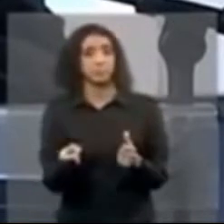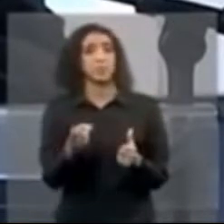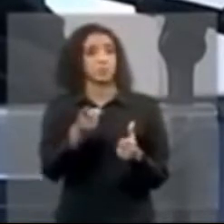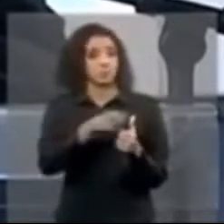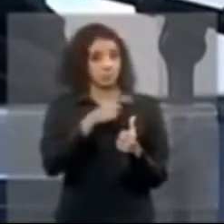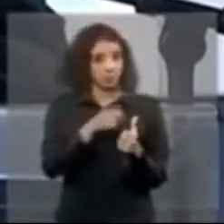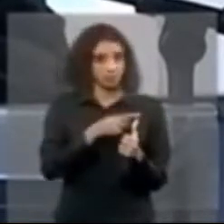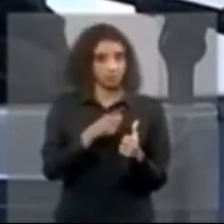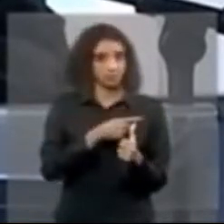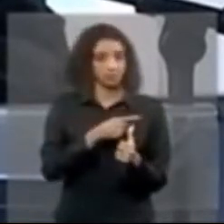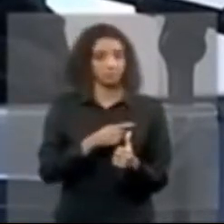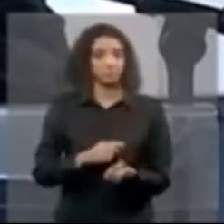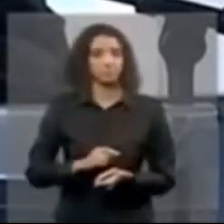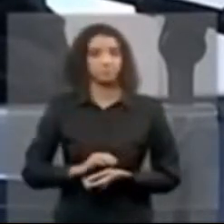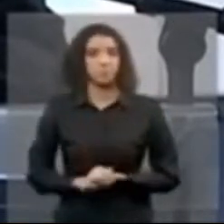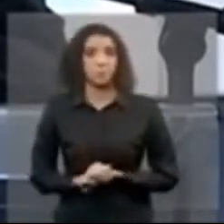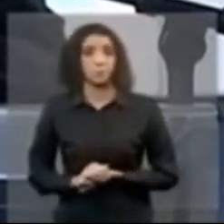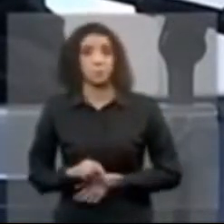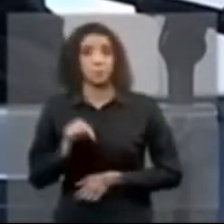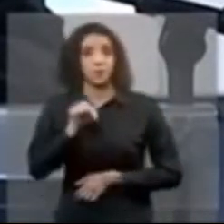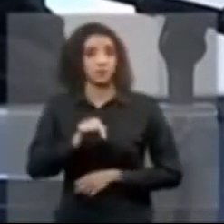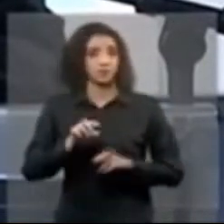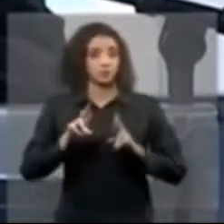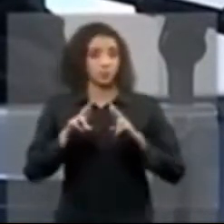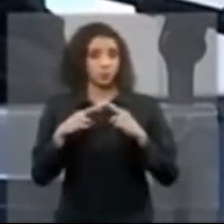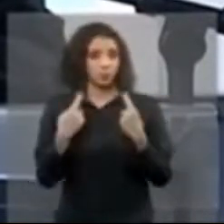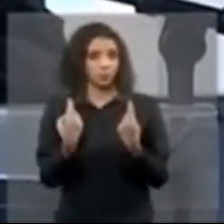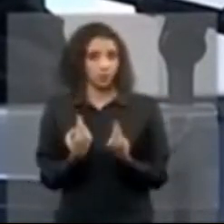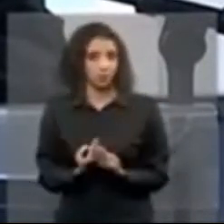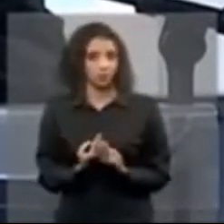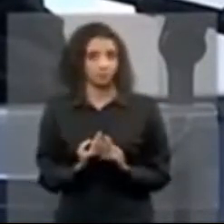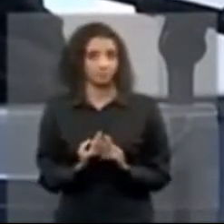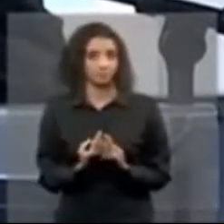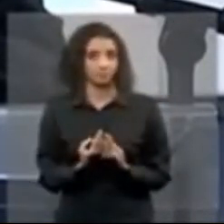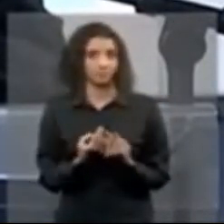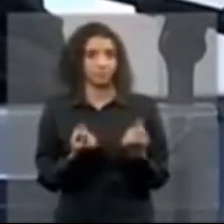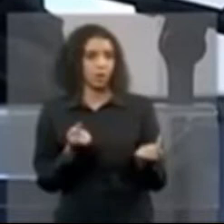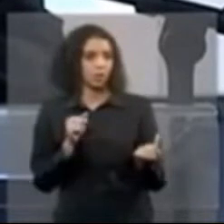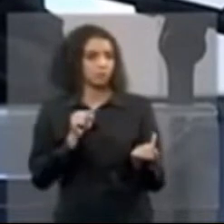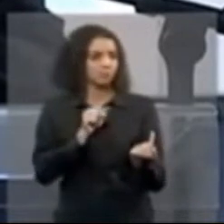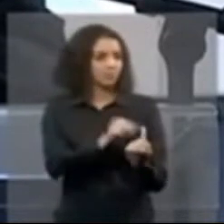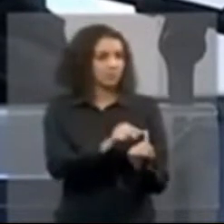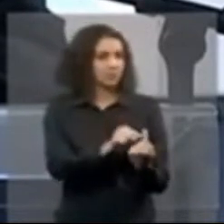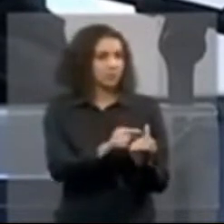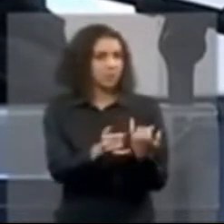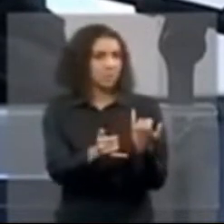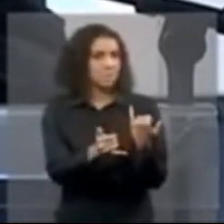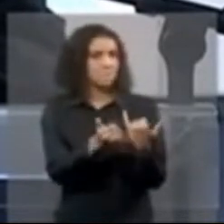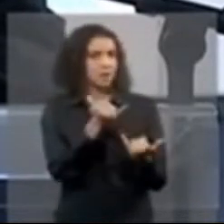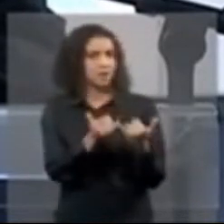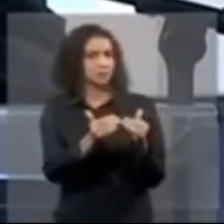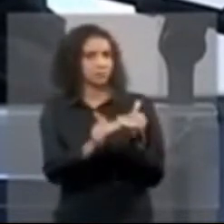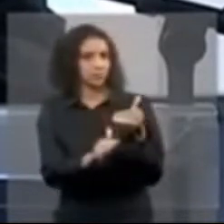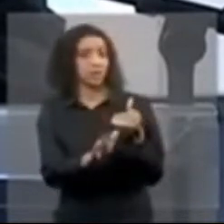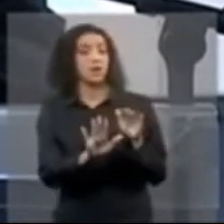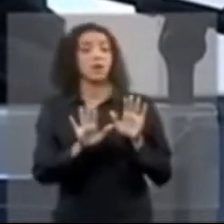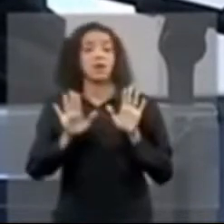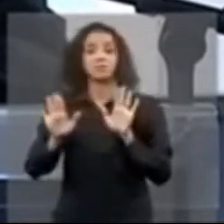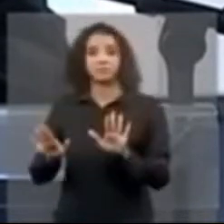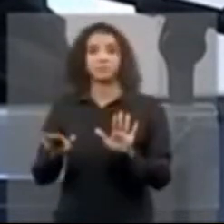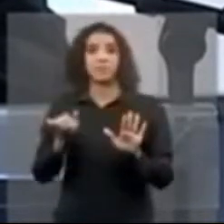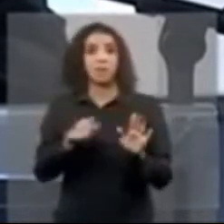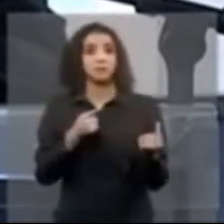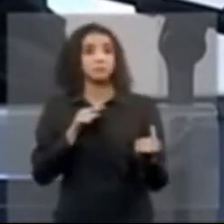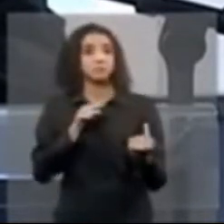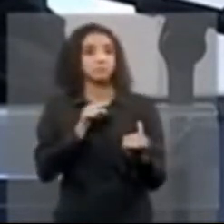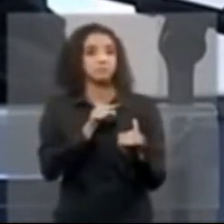colocação. Esta audiência não se presta para o fim a que foi convocada. Presta-se apenas para